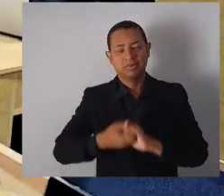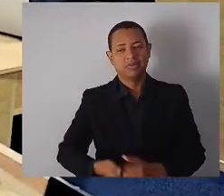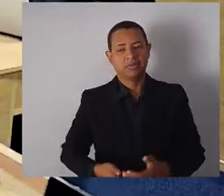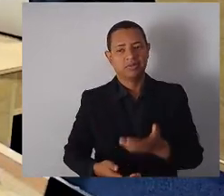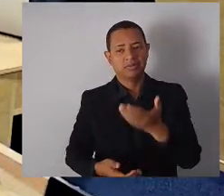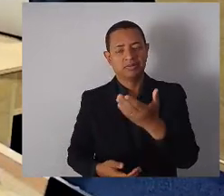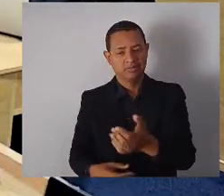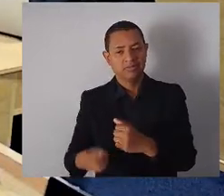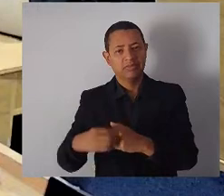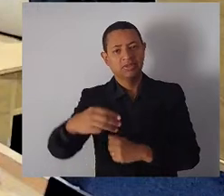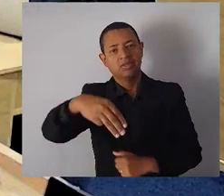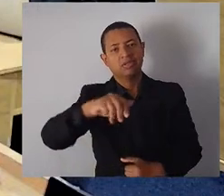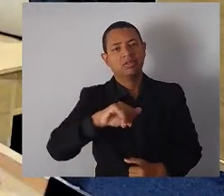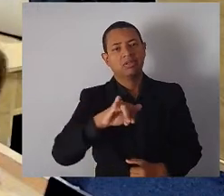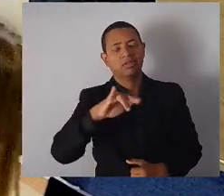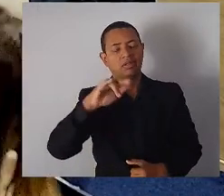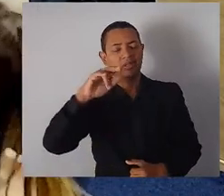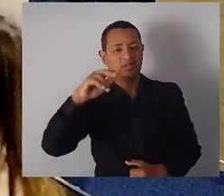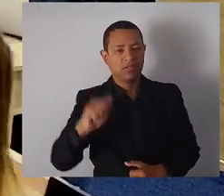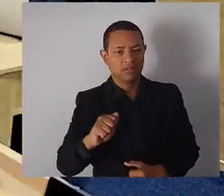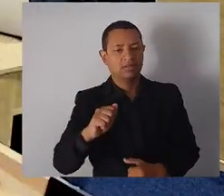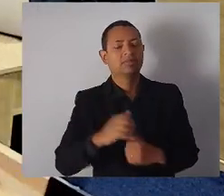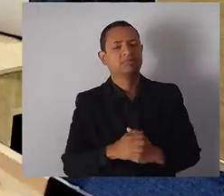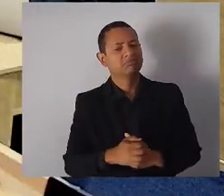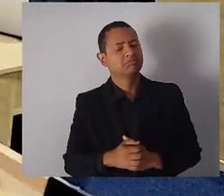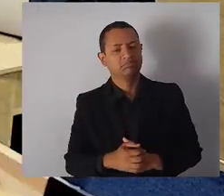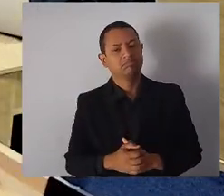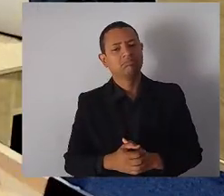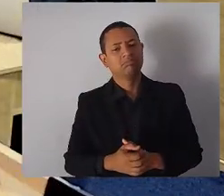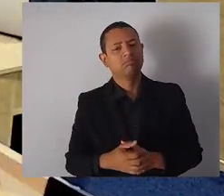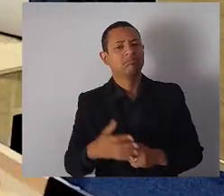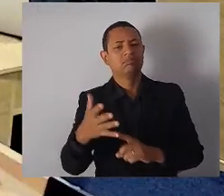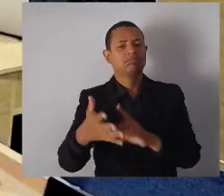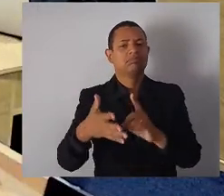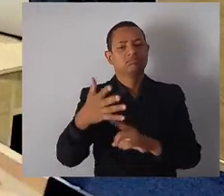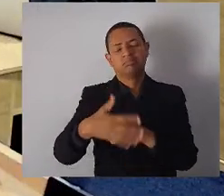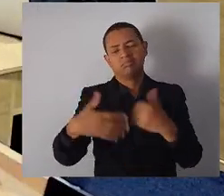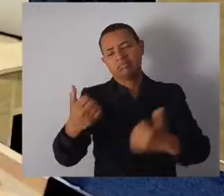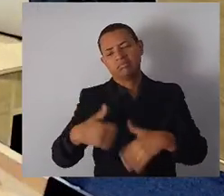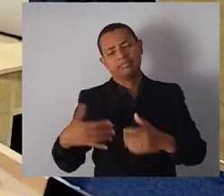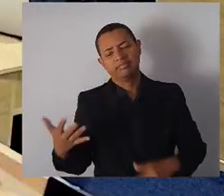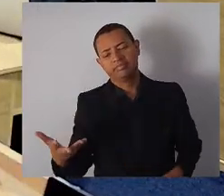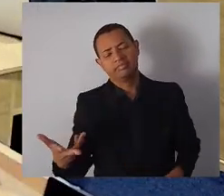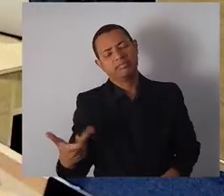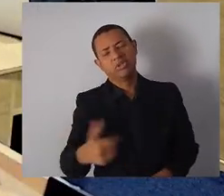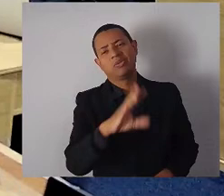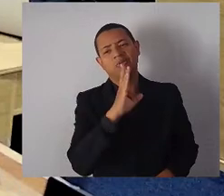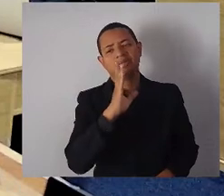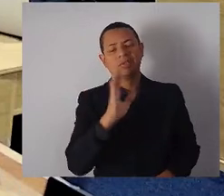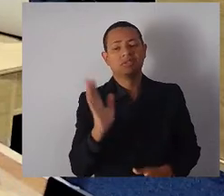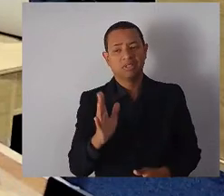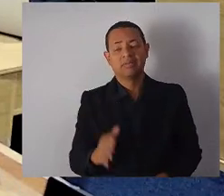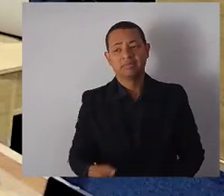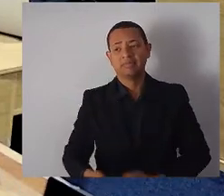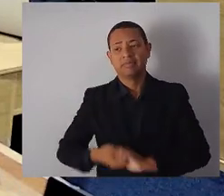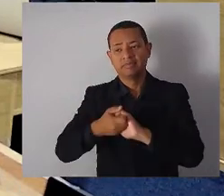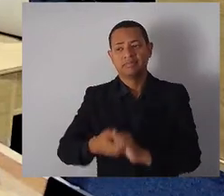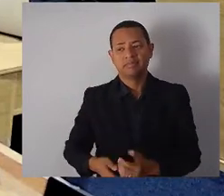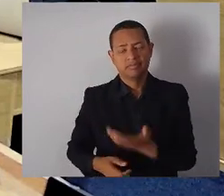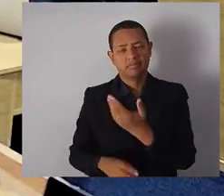já adiantava que seria uma sustentação oral brilhante, porque conheço a atuação de Sua Excelência. Cumprimento o doutor Wilker,